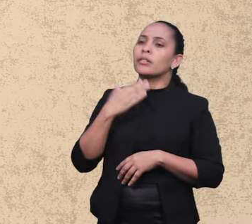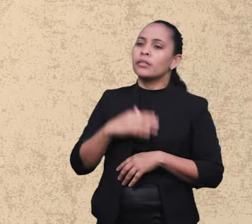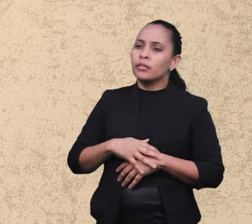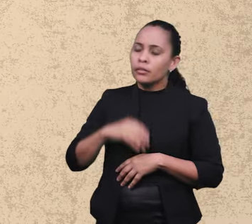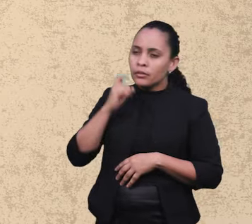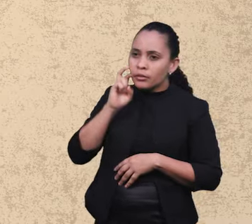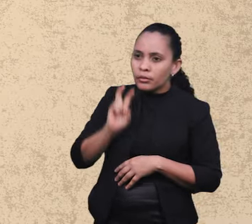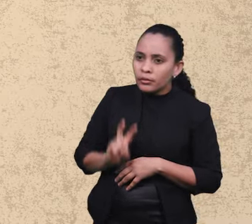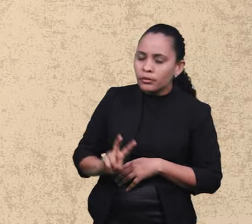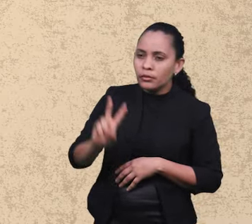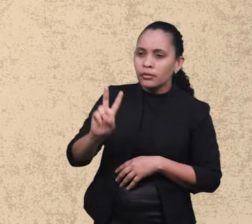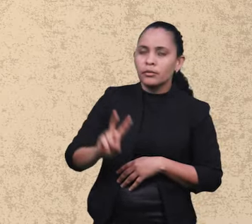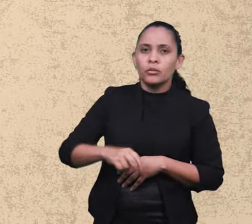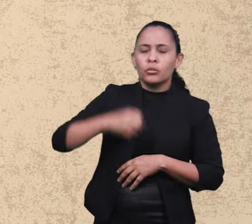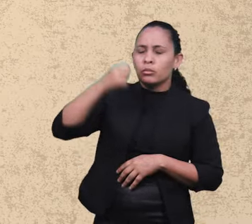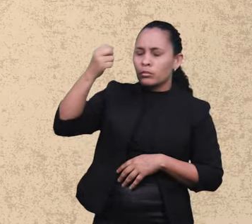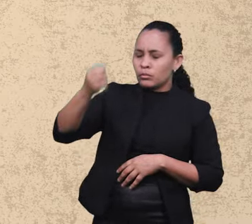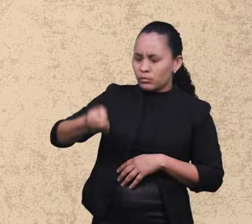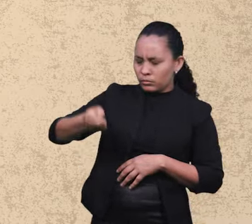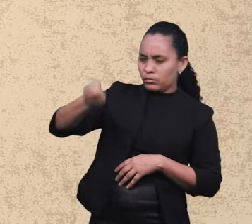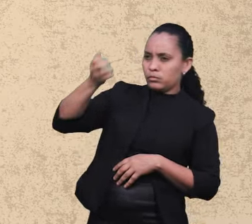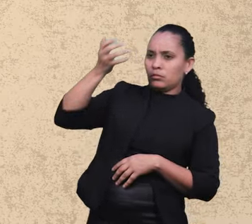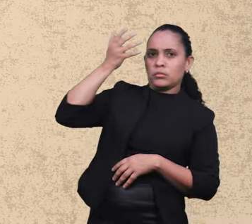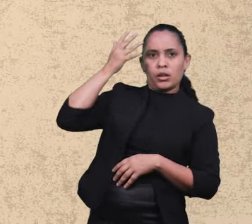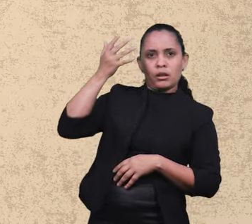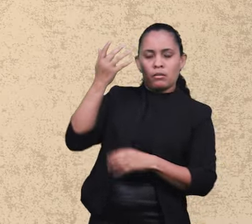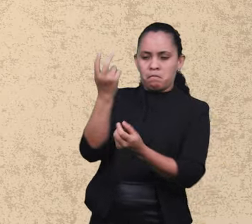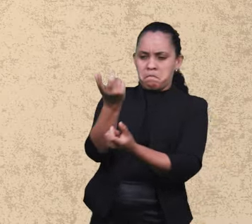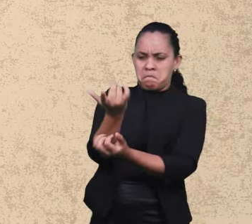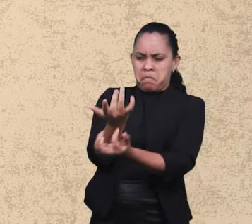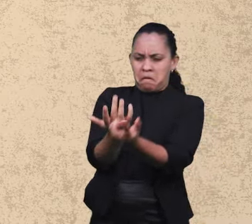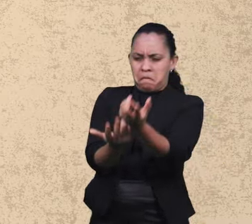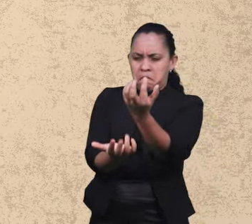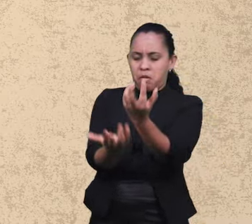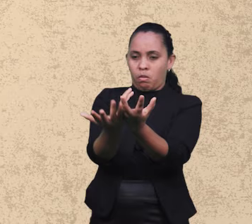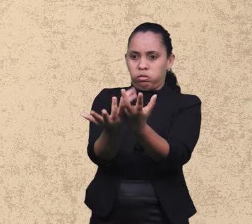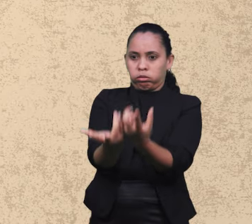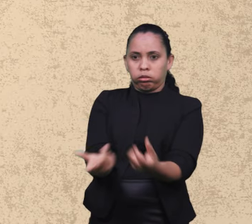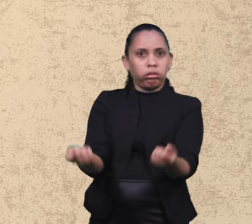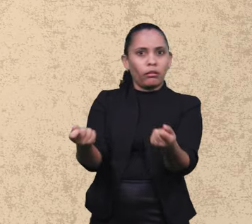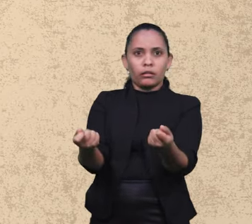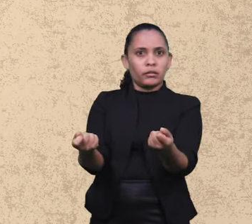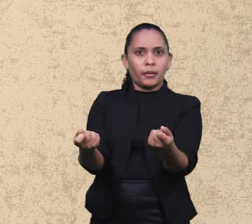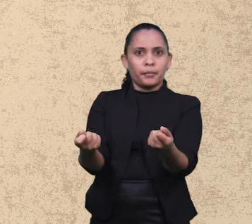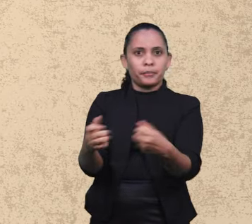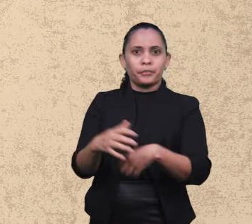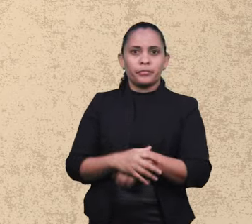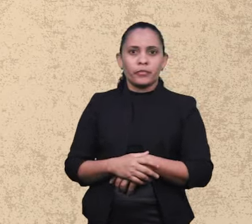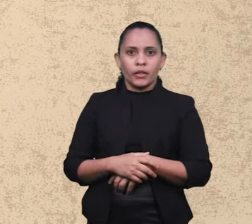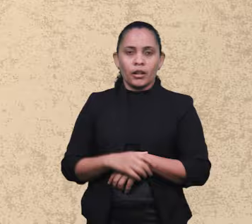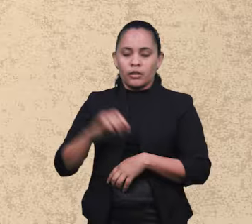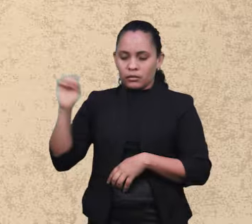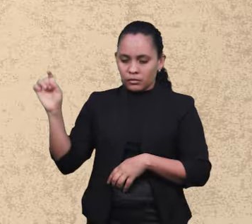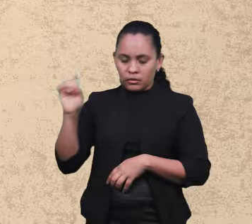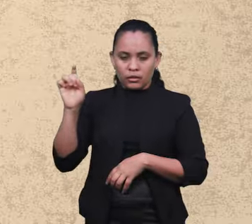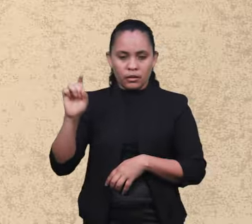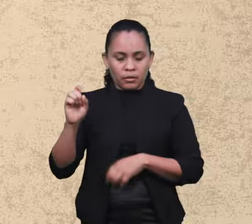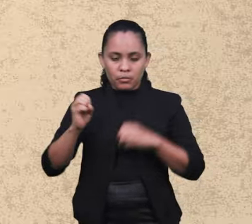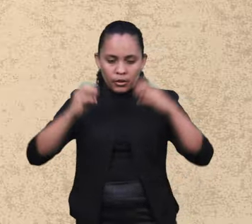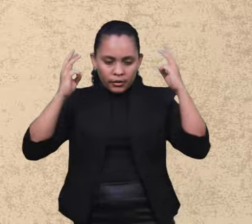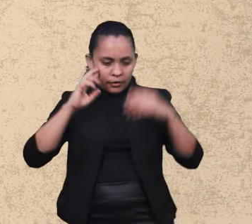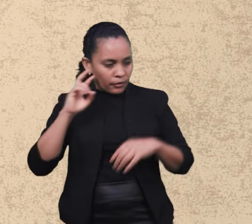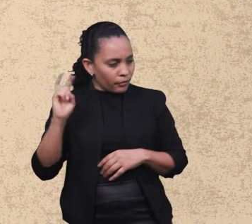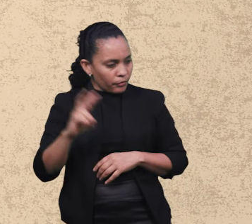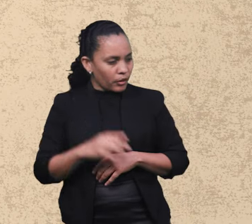e verei esta grande visão, porque a sarça se não queima. E vendo o Senhor que se virara para lá